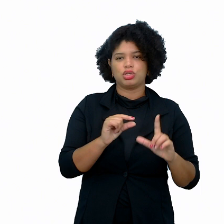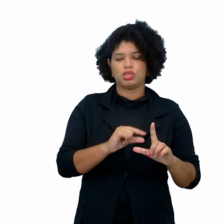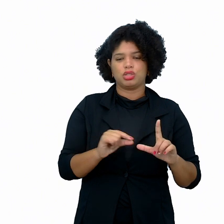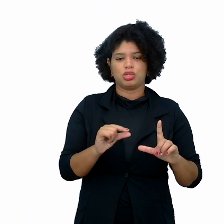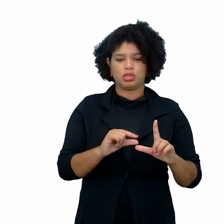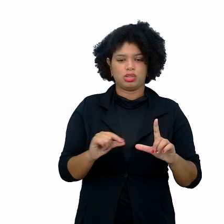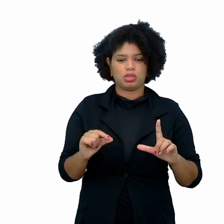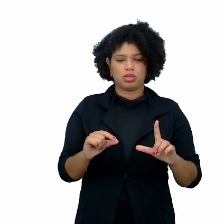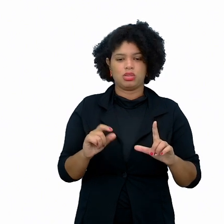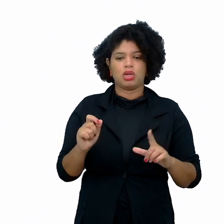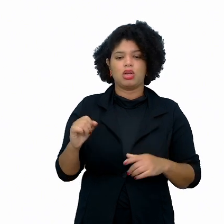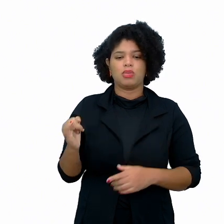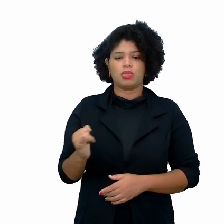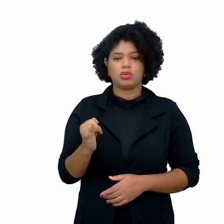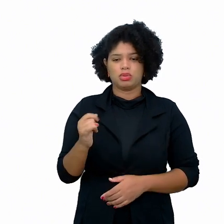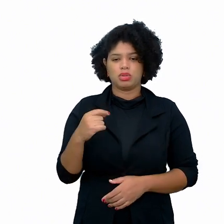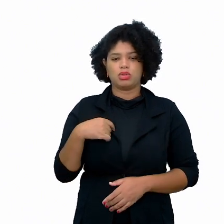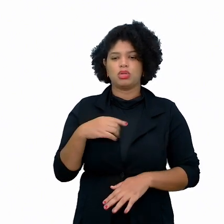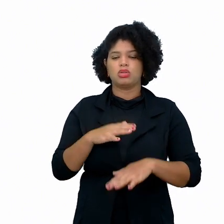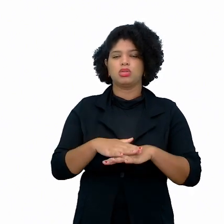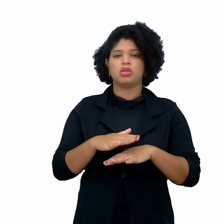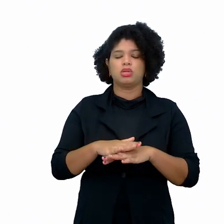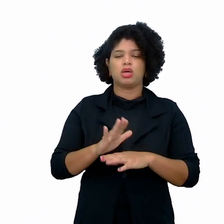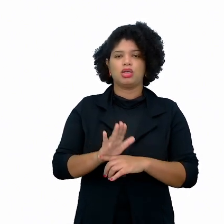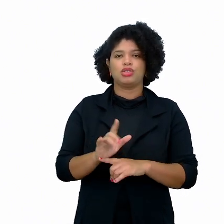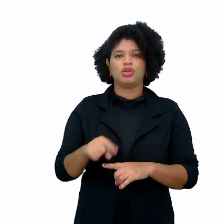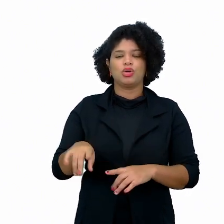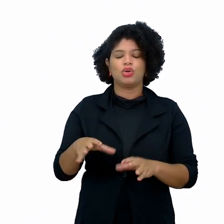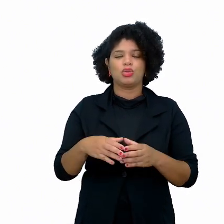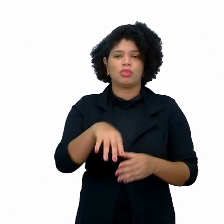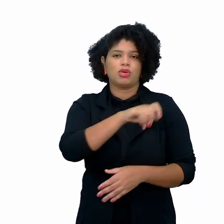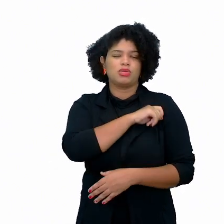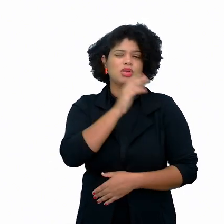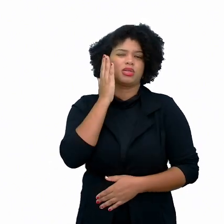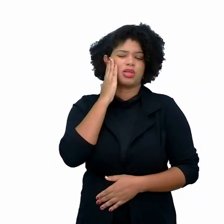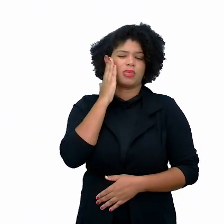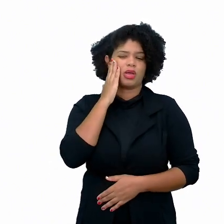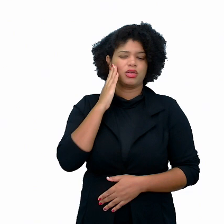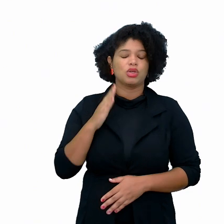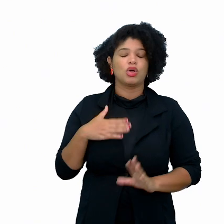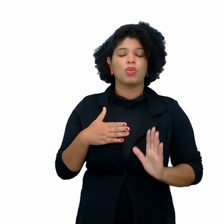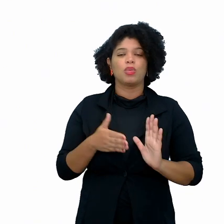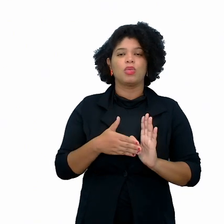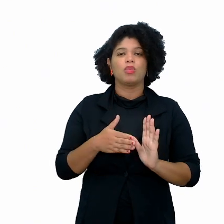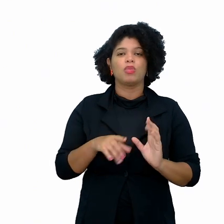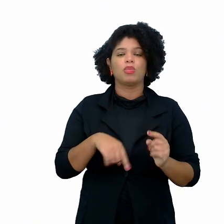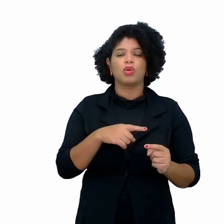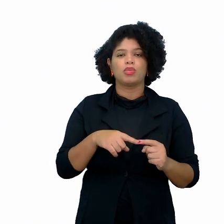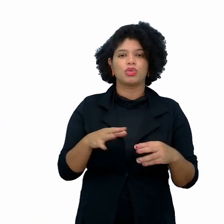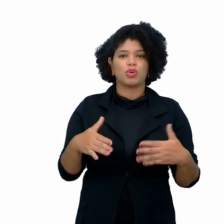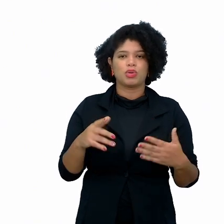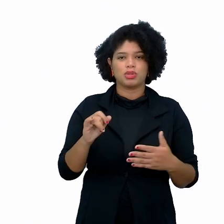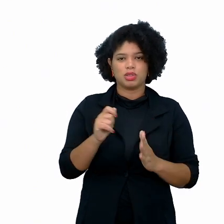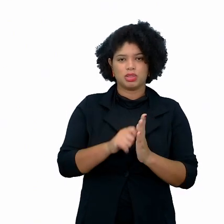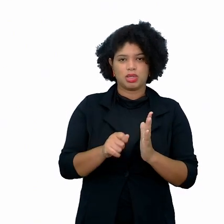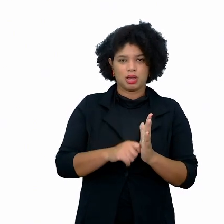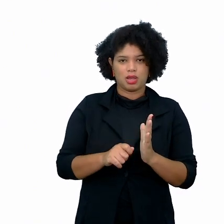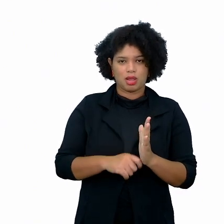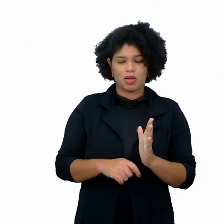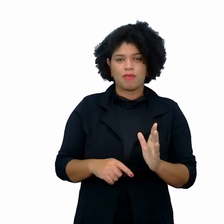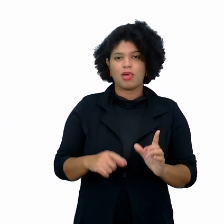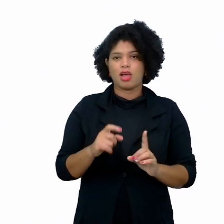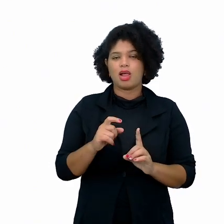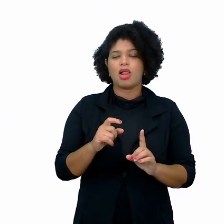seja, é importante retomar com as crianças qual o propósito que nós temos ao escrever uma legenda,